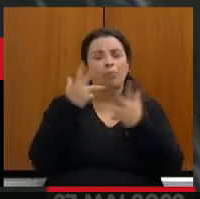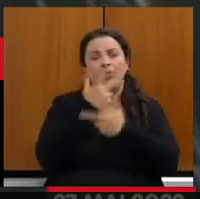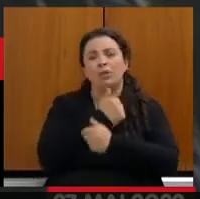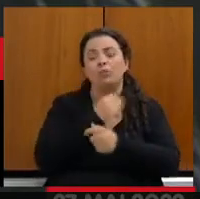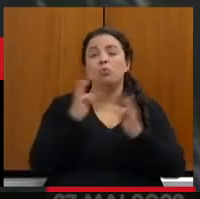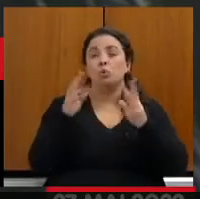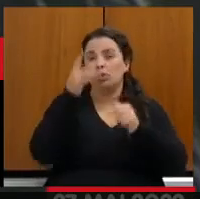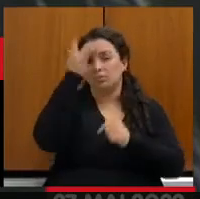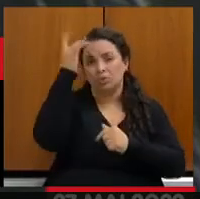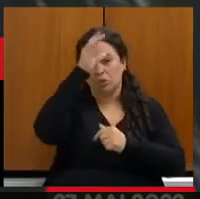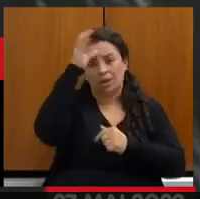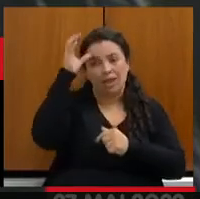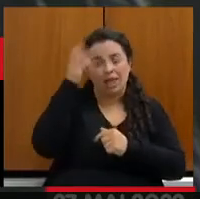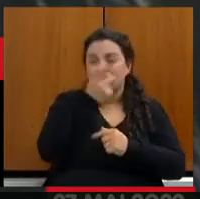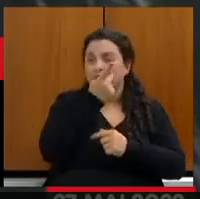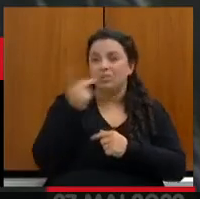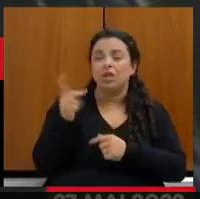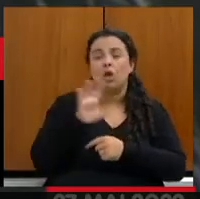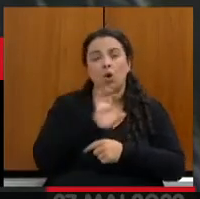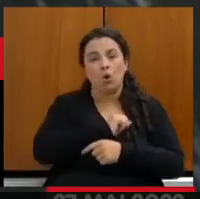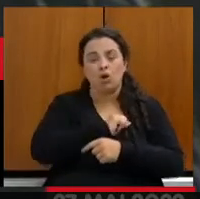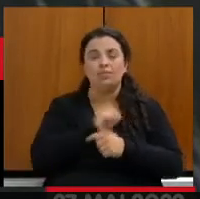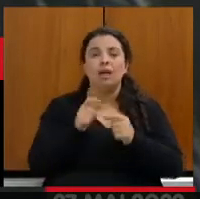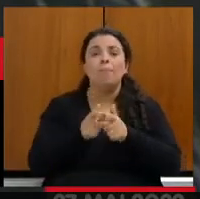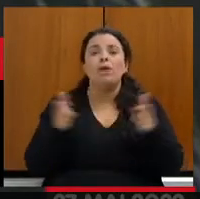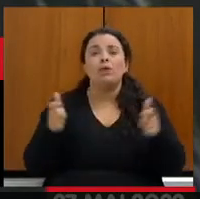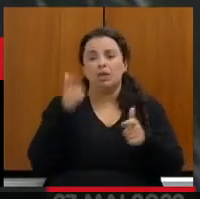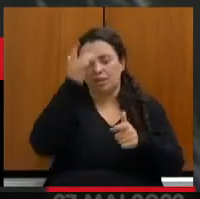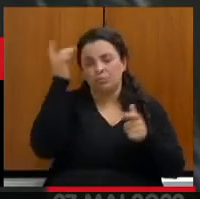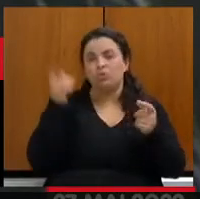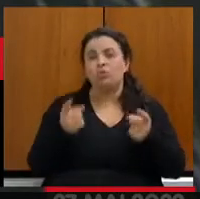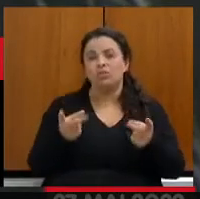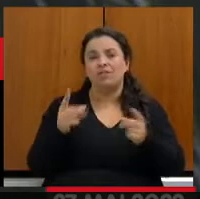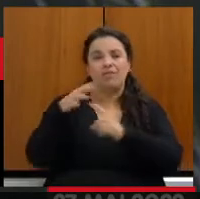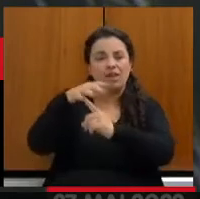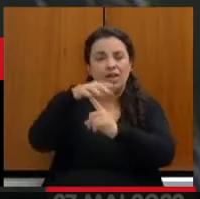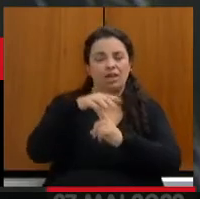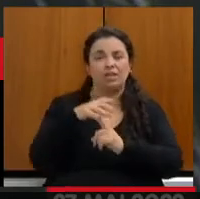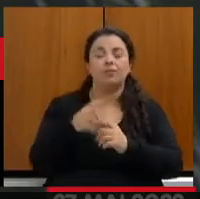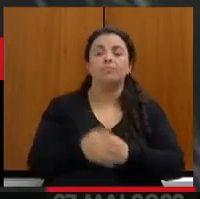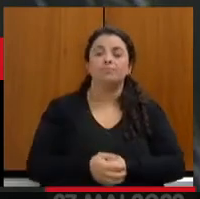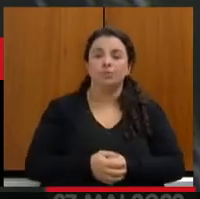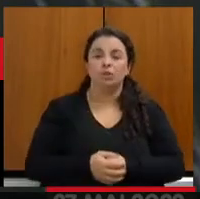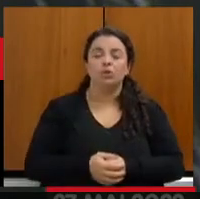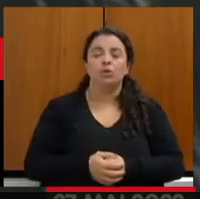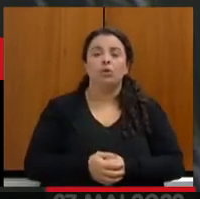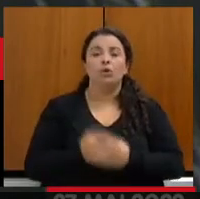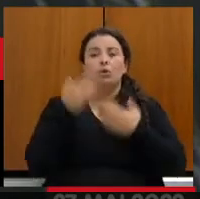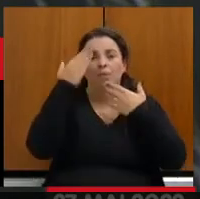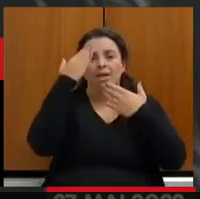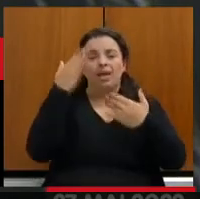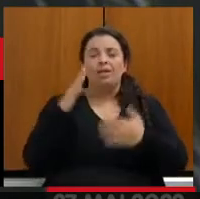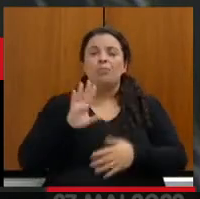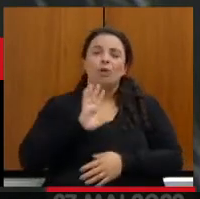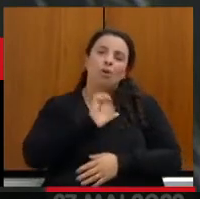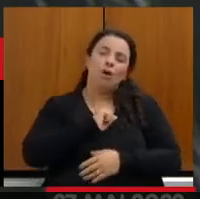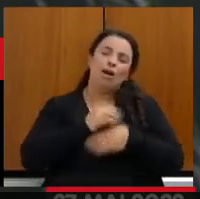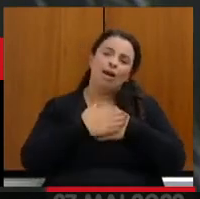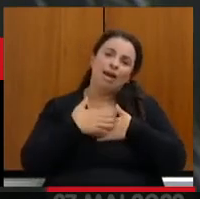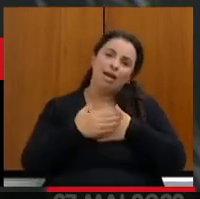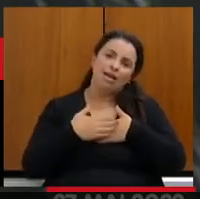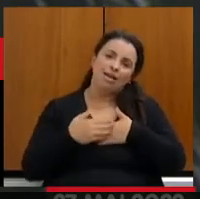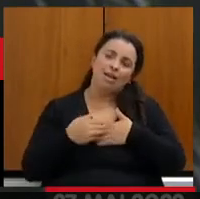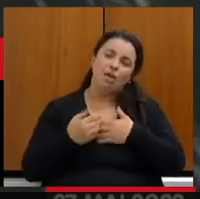exceção estão gostando e a maioria dos feirantes também E obrigado pelo carinho que foi recebido Aqui tá